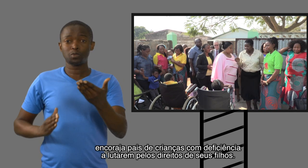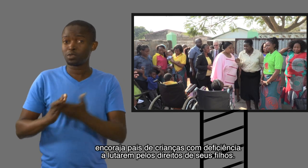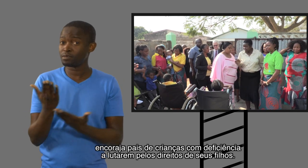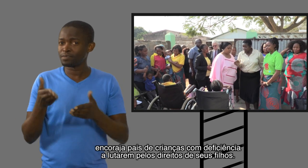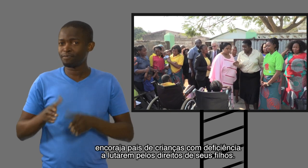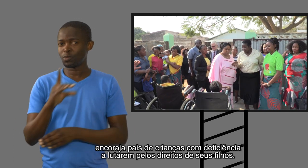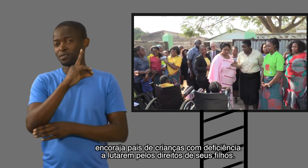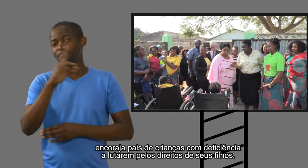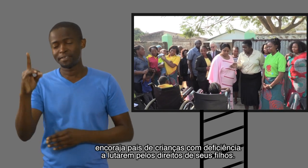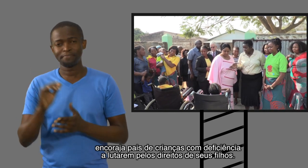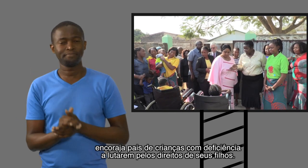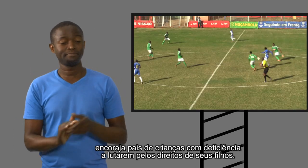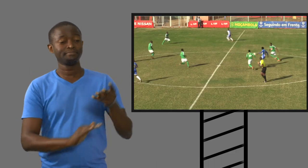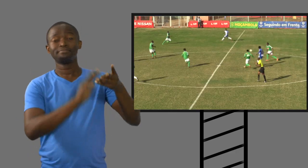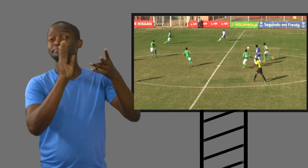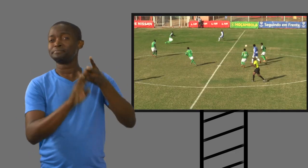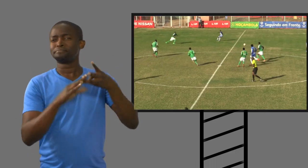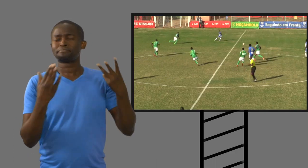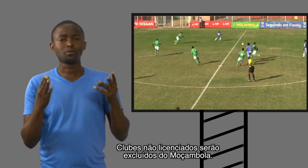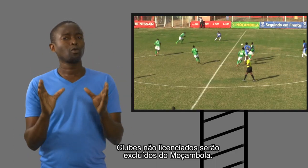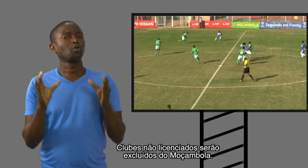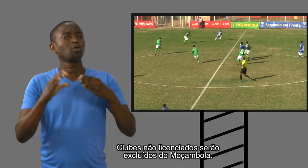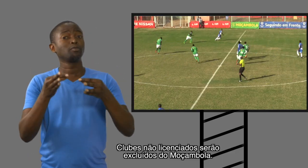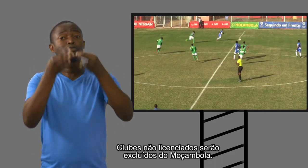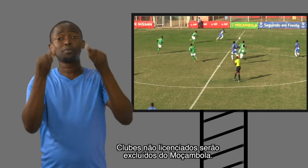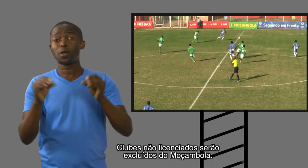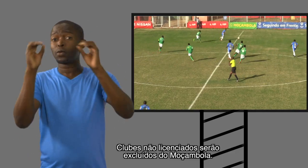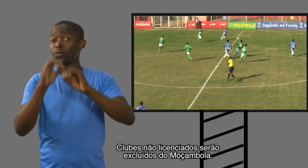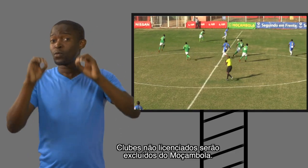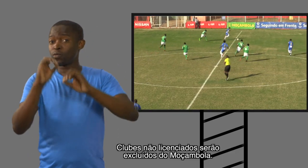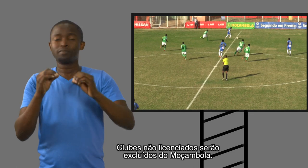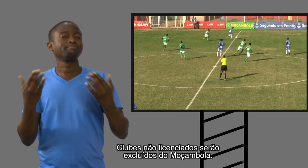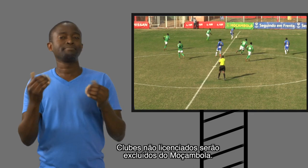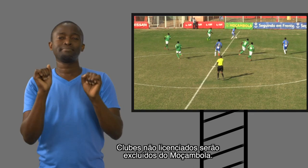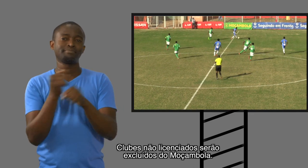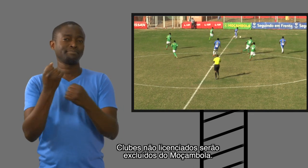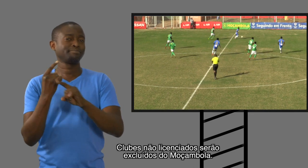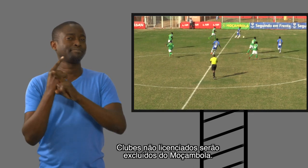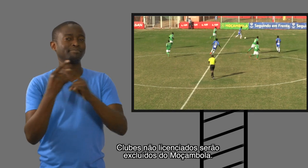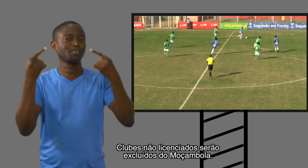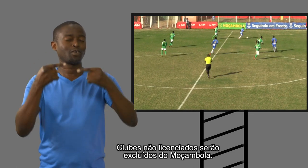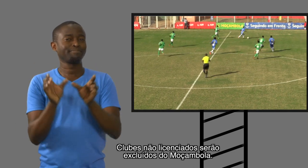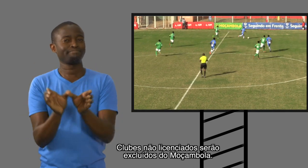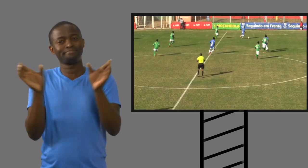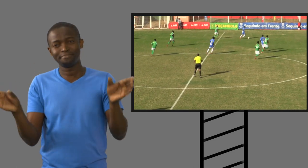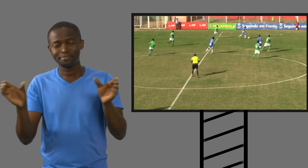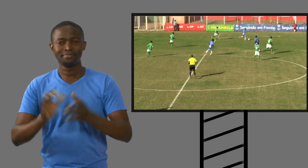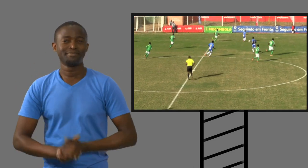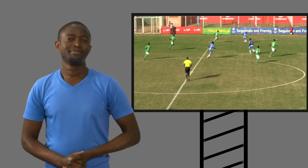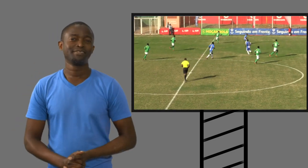lutarem pelos direitos de seus filhos. Clubes não licenciados serão excluídos do Moçambola.